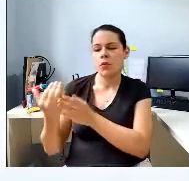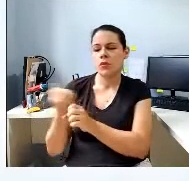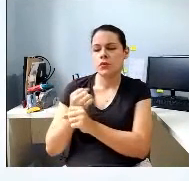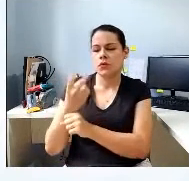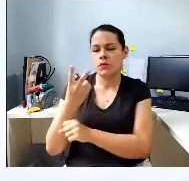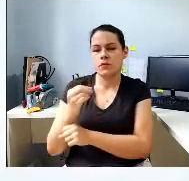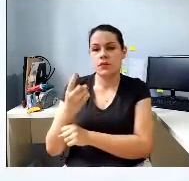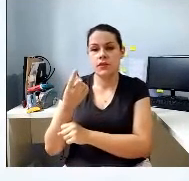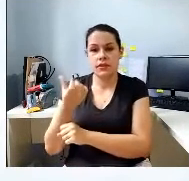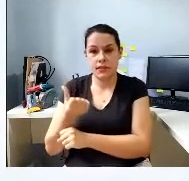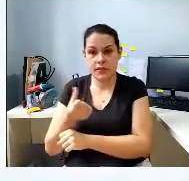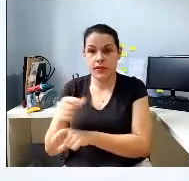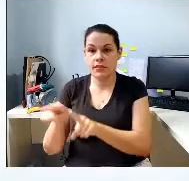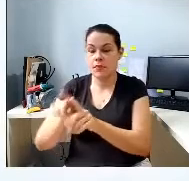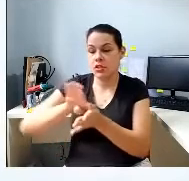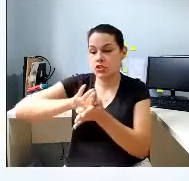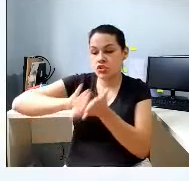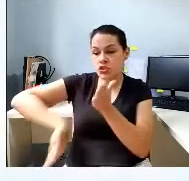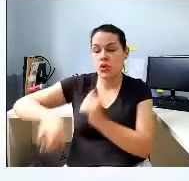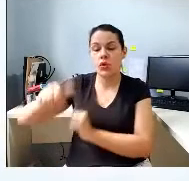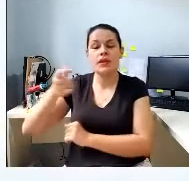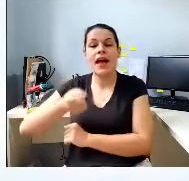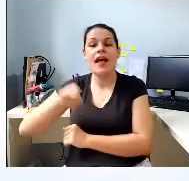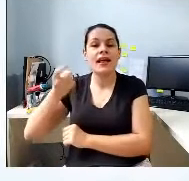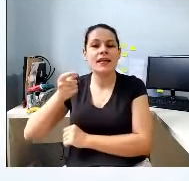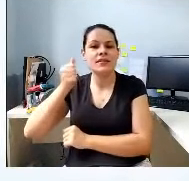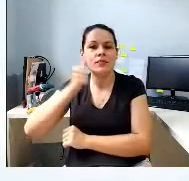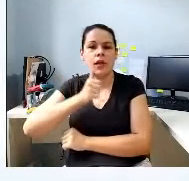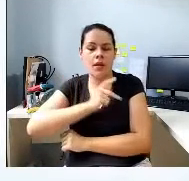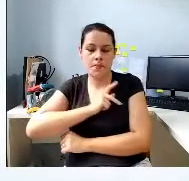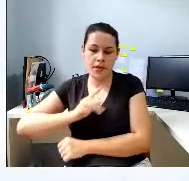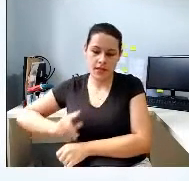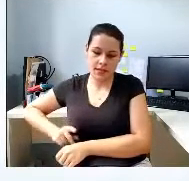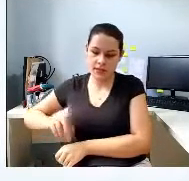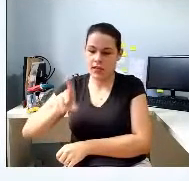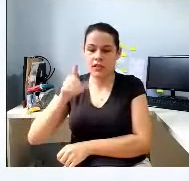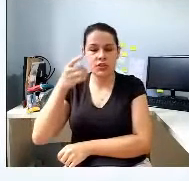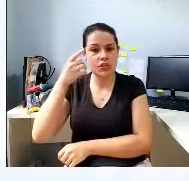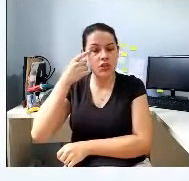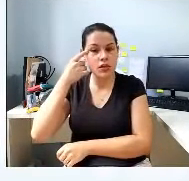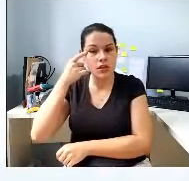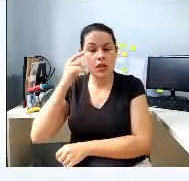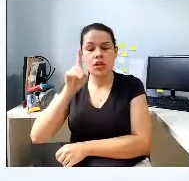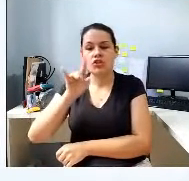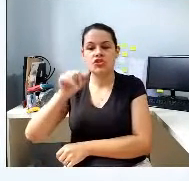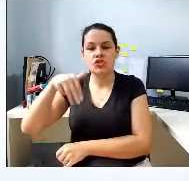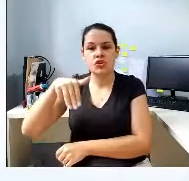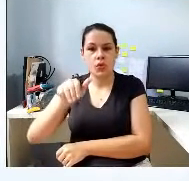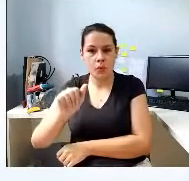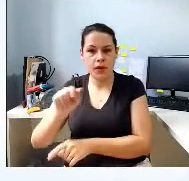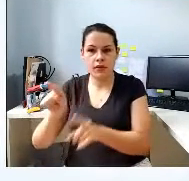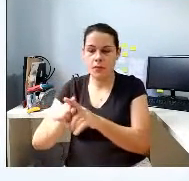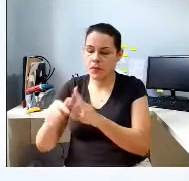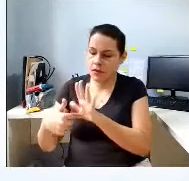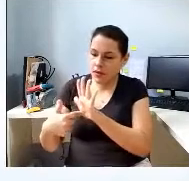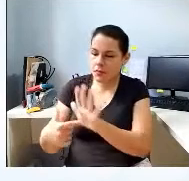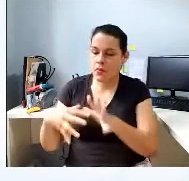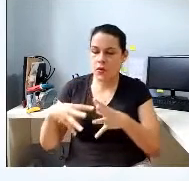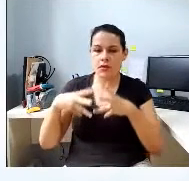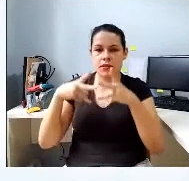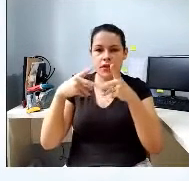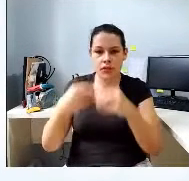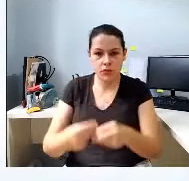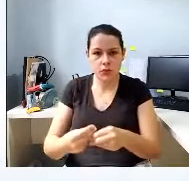2016, com o impeachment da ex-presidente Dilma, traz consigo uma agenda liberal conservadora que foi radicalizada